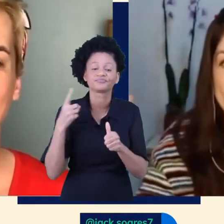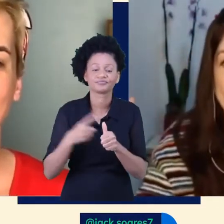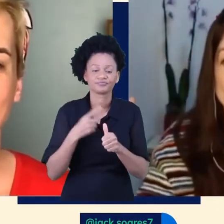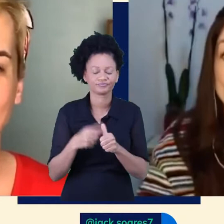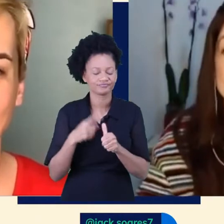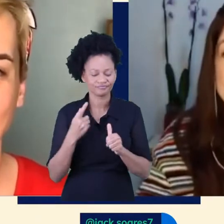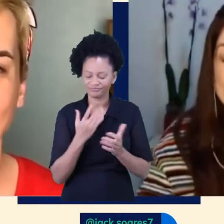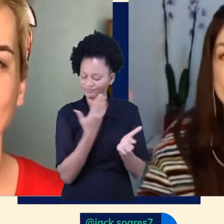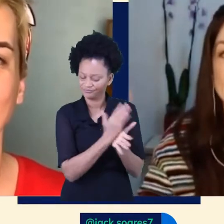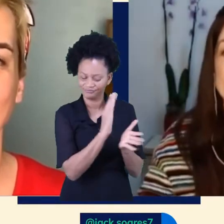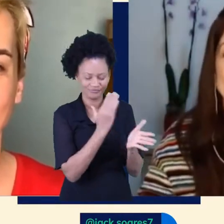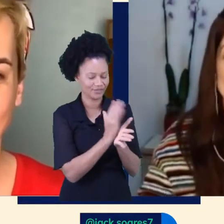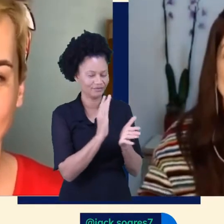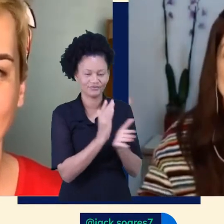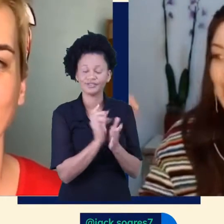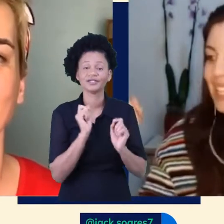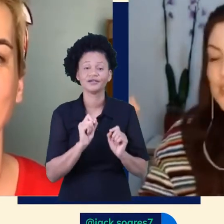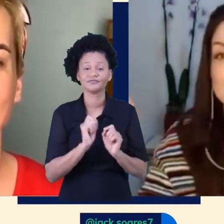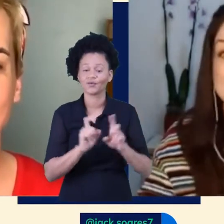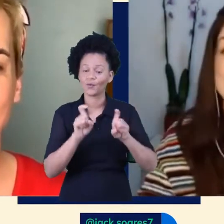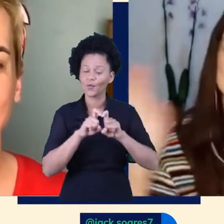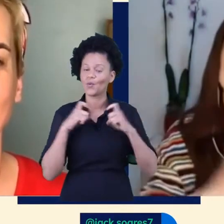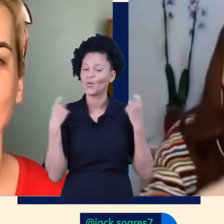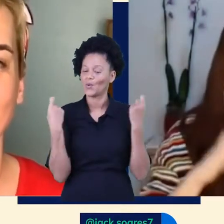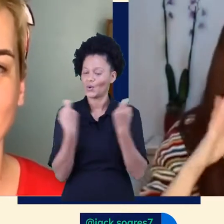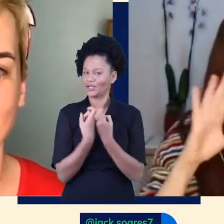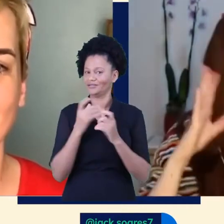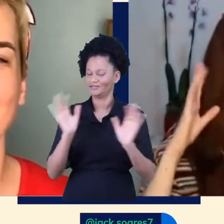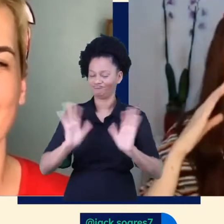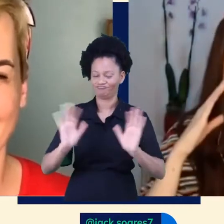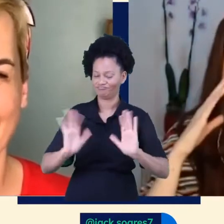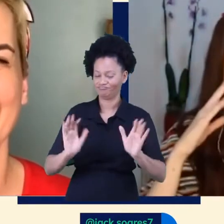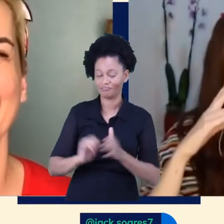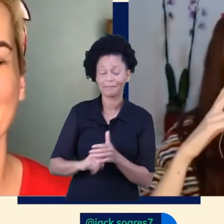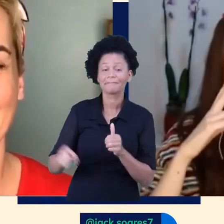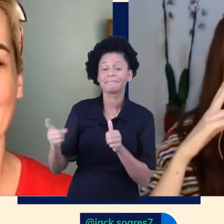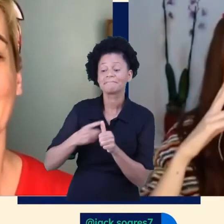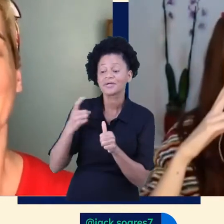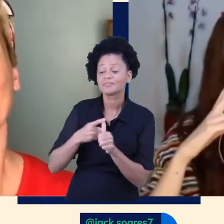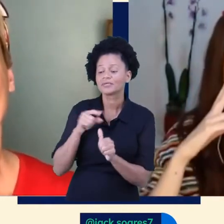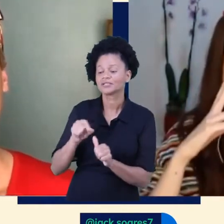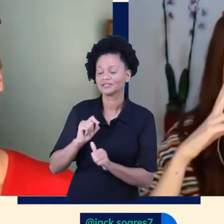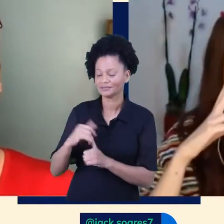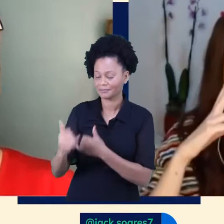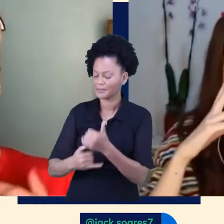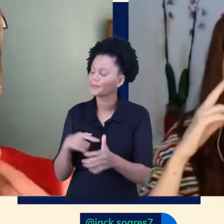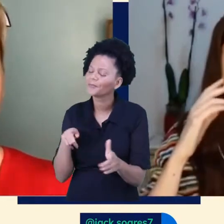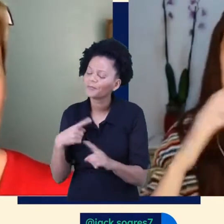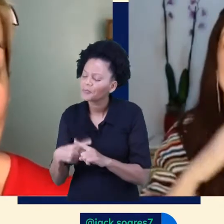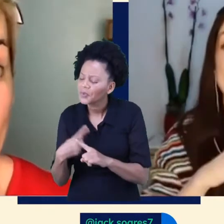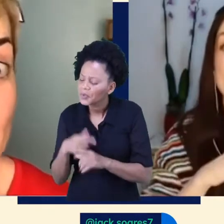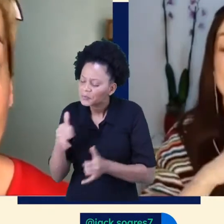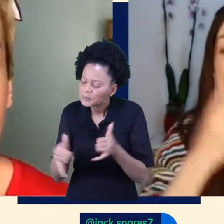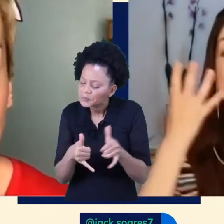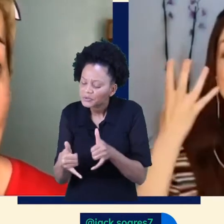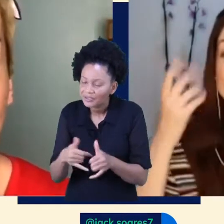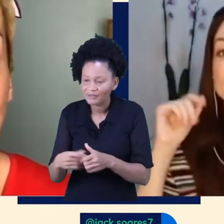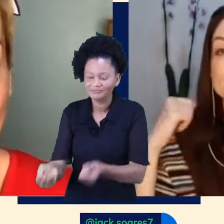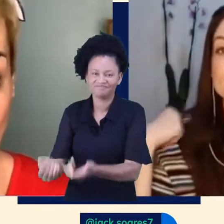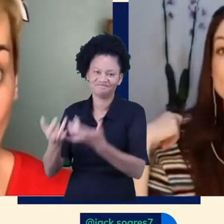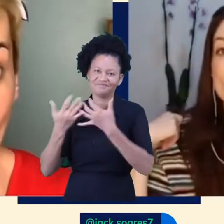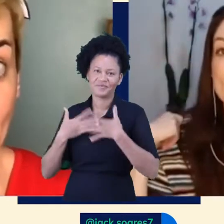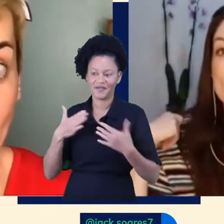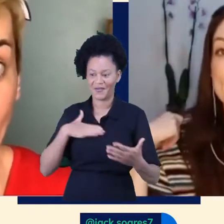Pergunta para ele, do que você tá brincando? Às vezes esse menino vai te surpreender de uma maneira fantástica, né? E se ele falar de